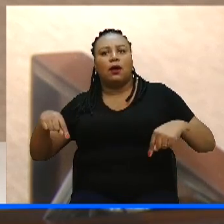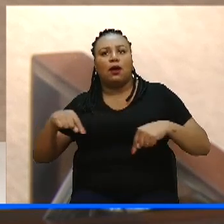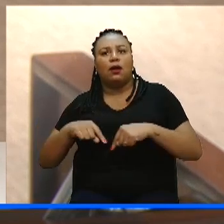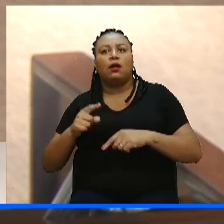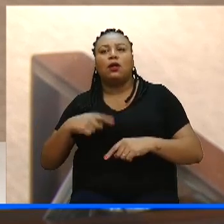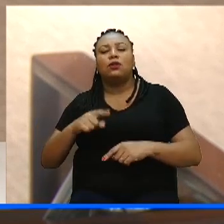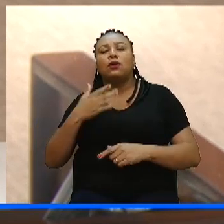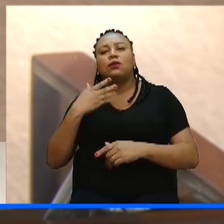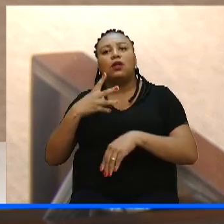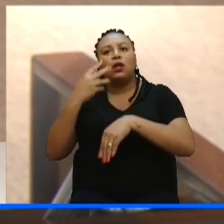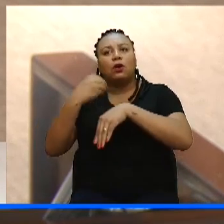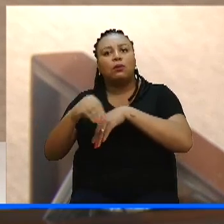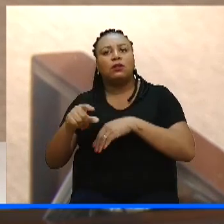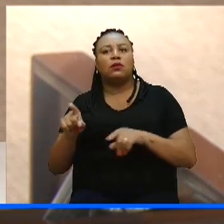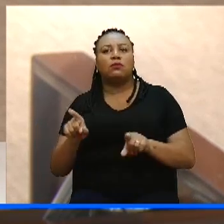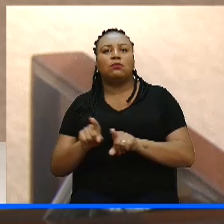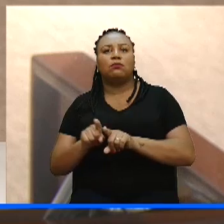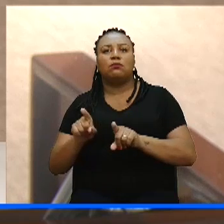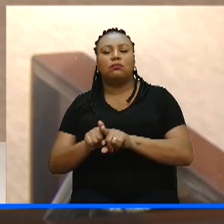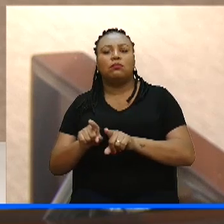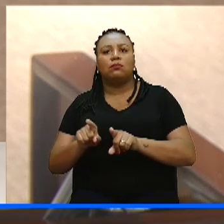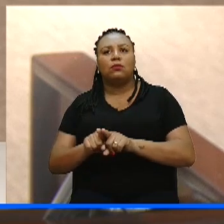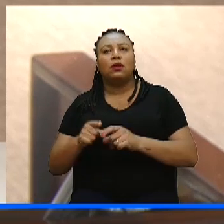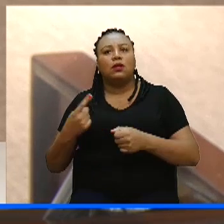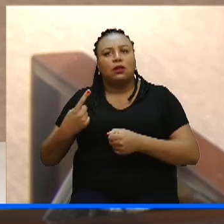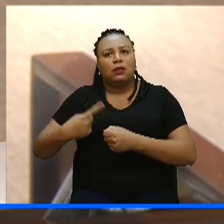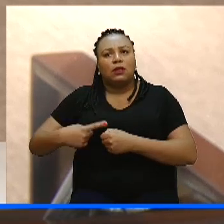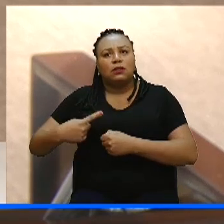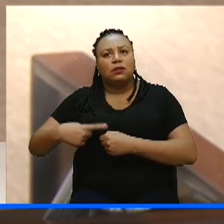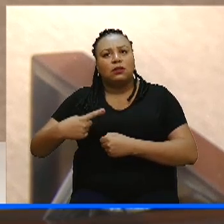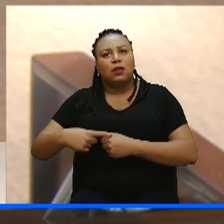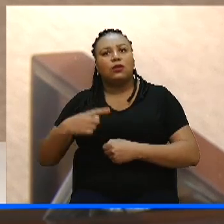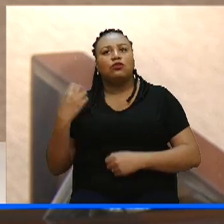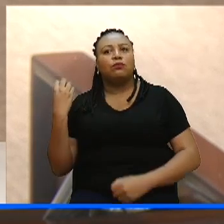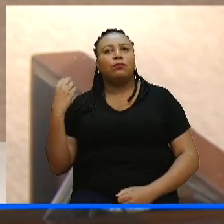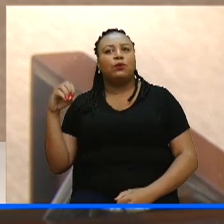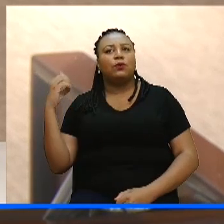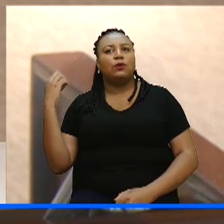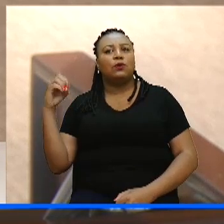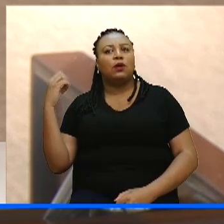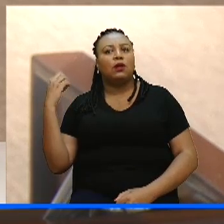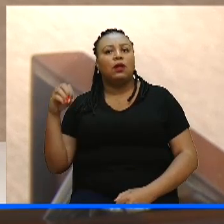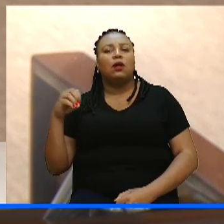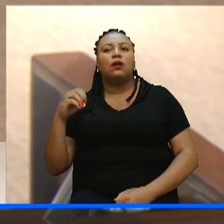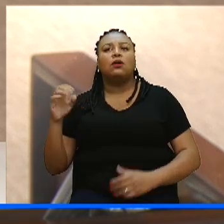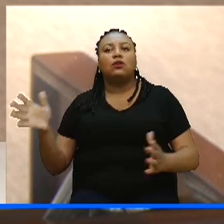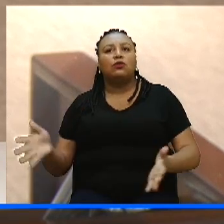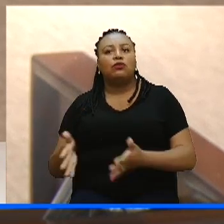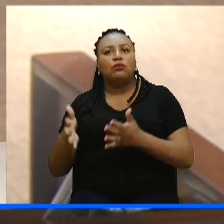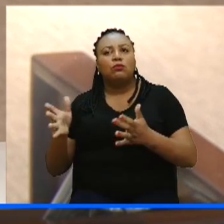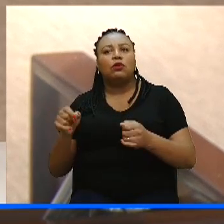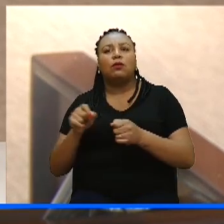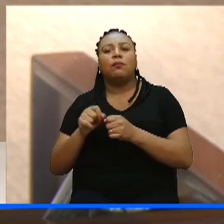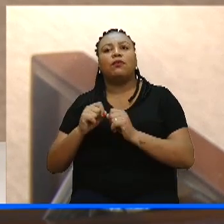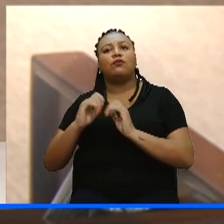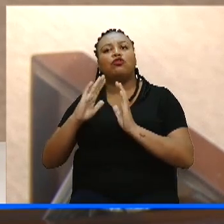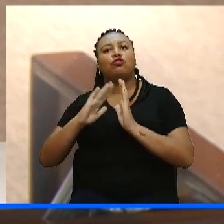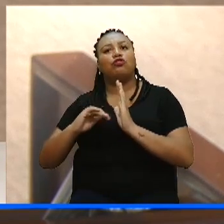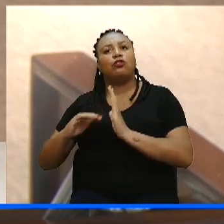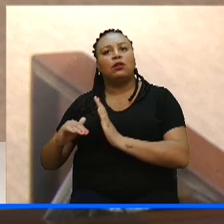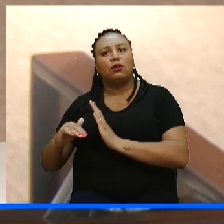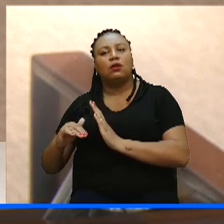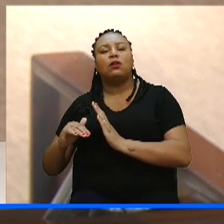recomendamos também que o município de porto alegre que promova a retirada